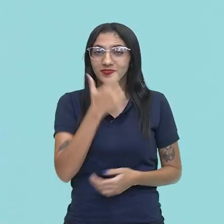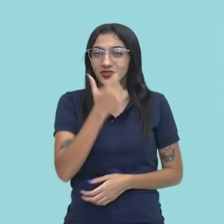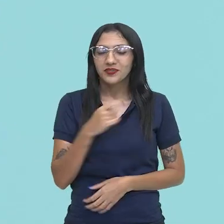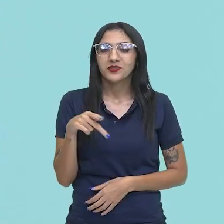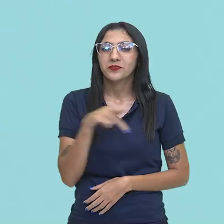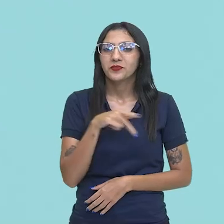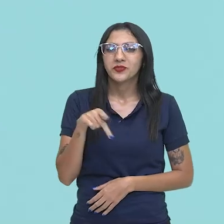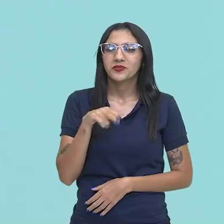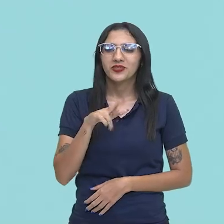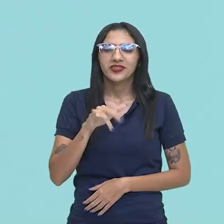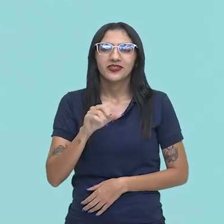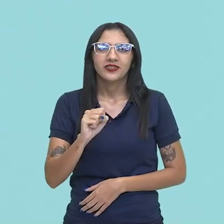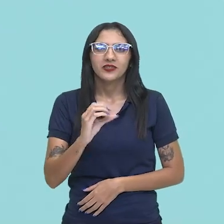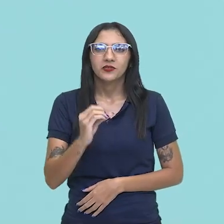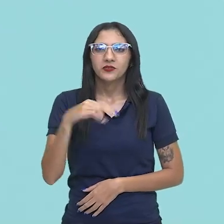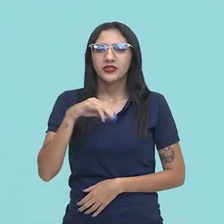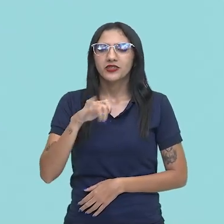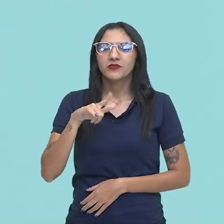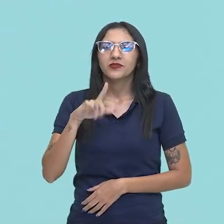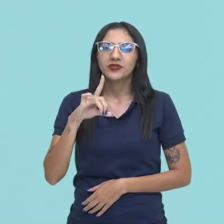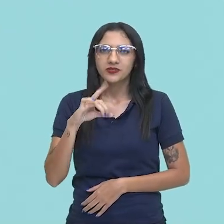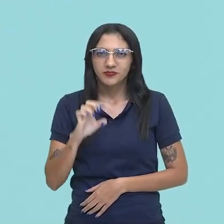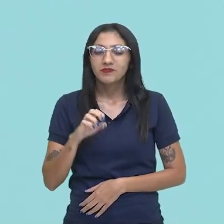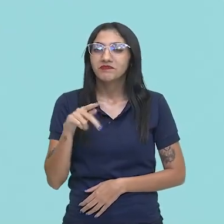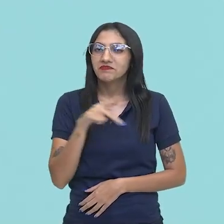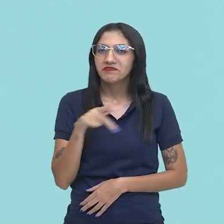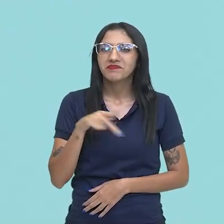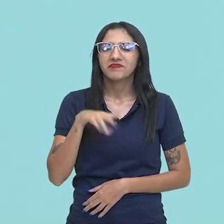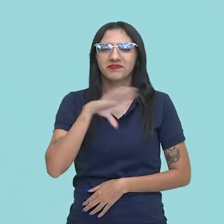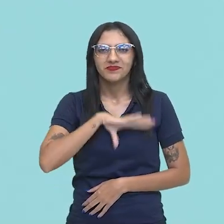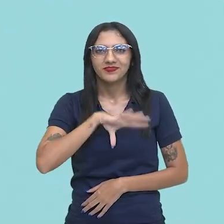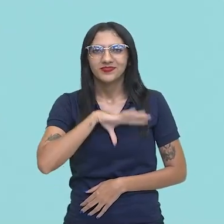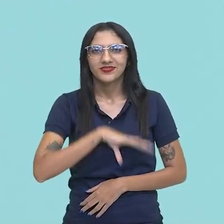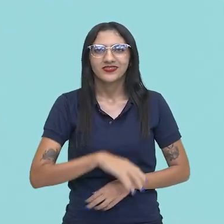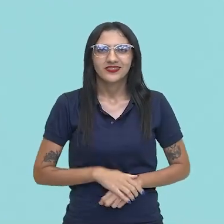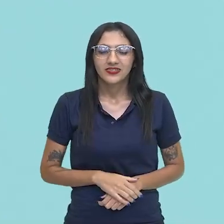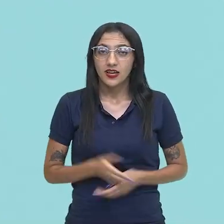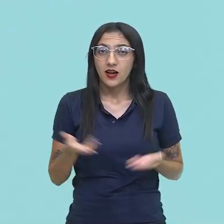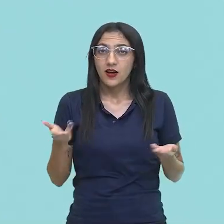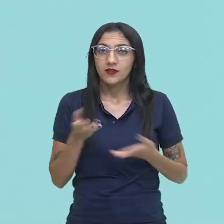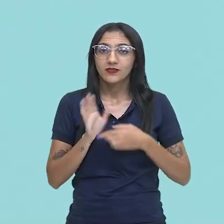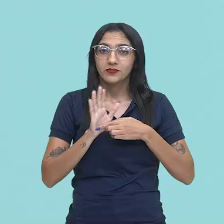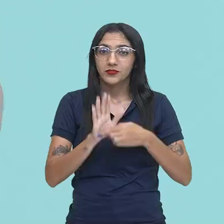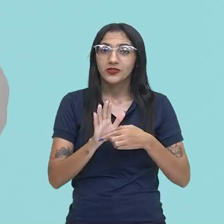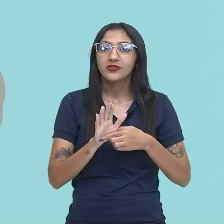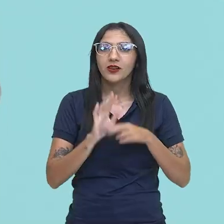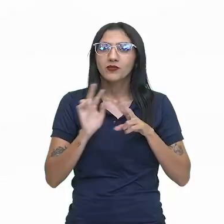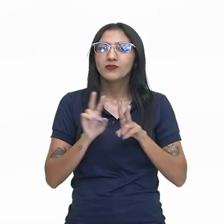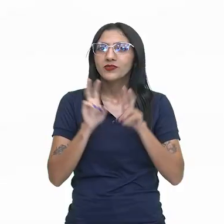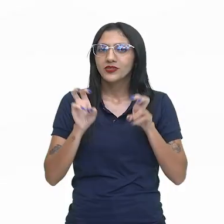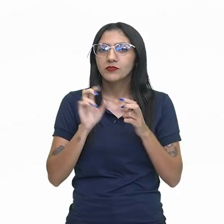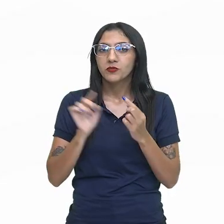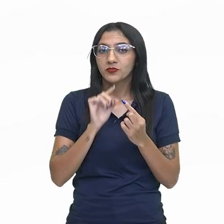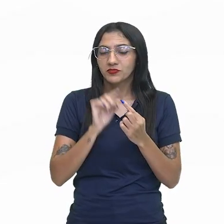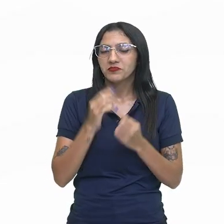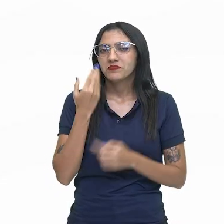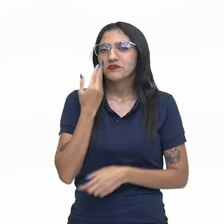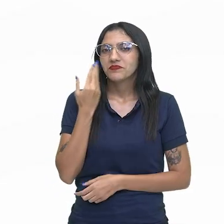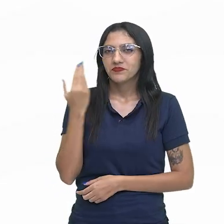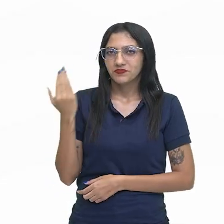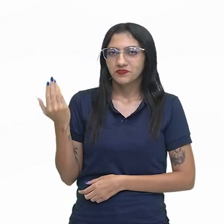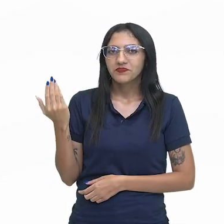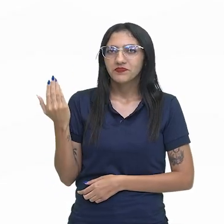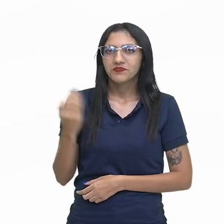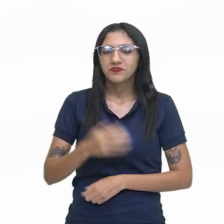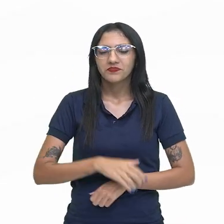professora Risonilde Araújo, de Língua Portuguesa, e agora irei apresentar o objeto de conhecimento da